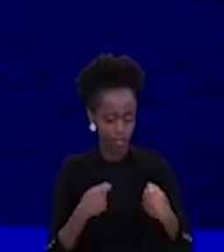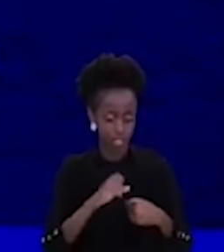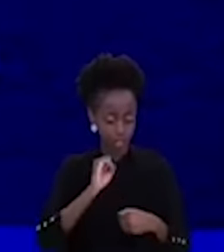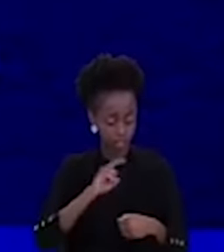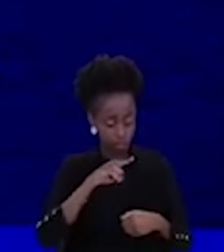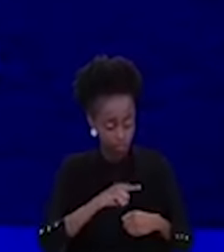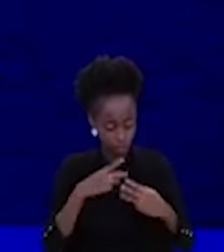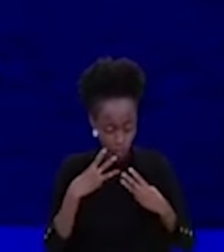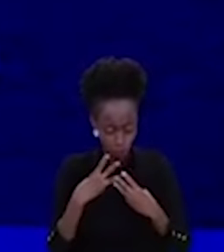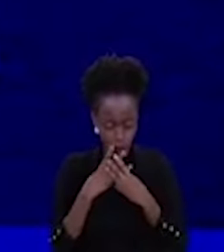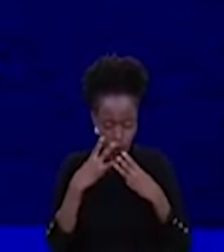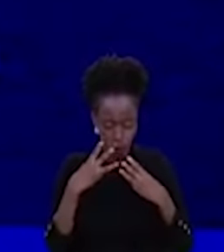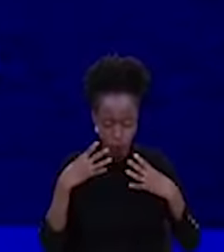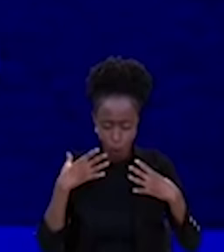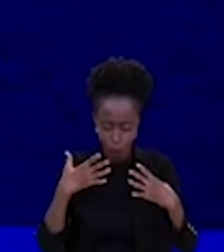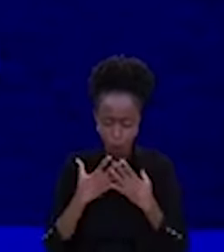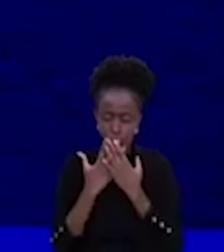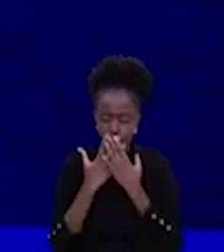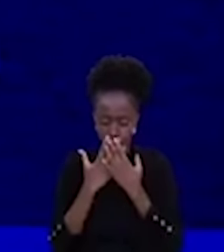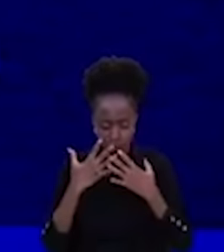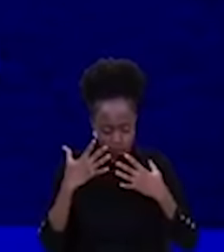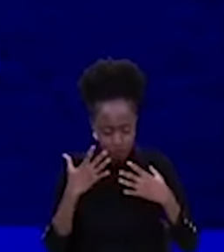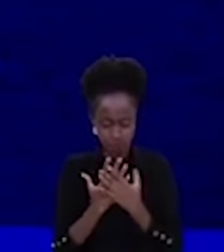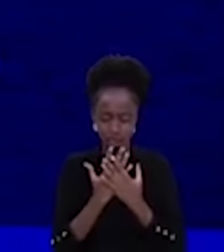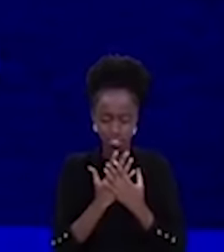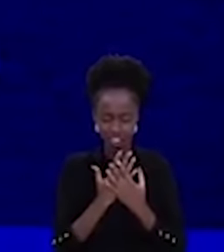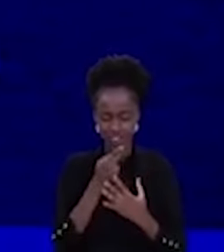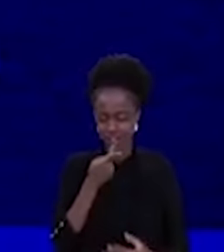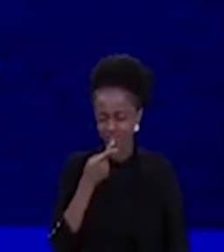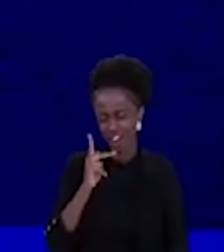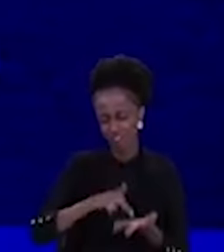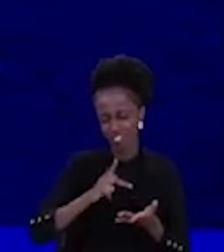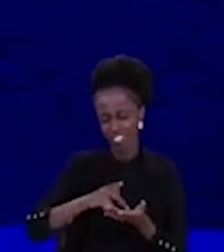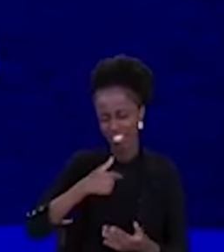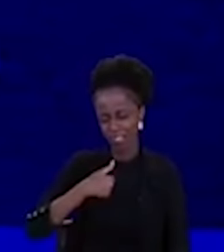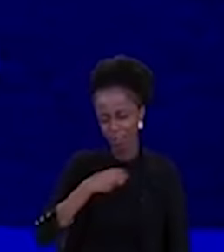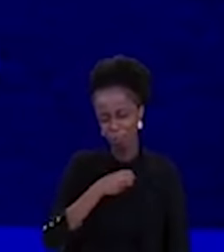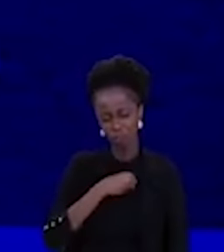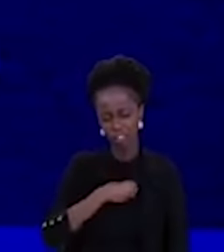confessar, se você reconhecer que pecou e colocar para fora